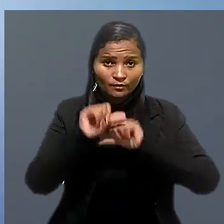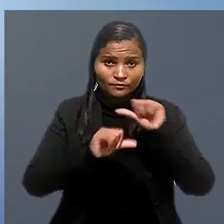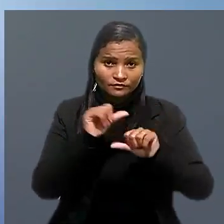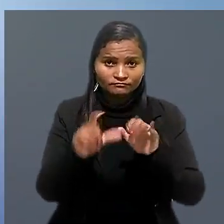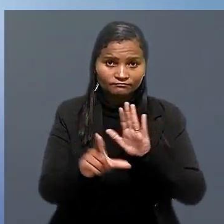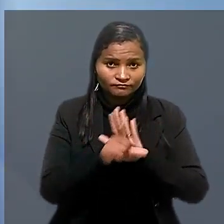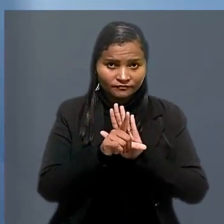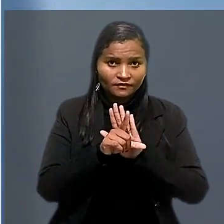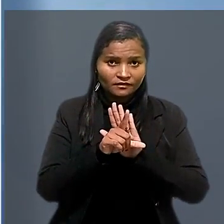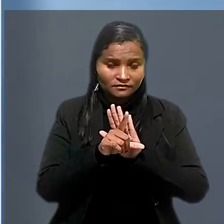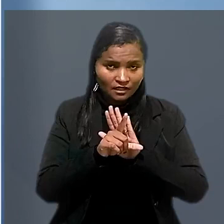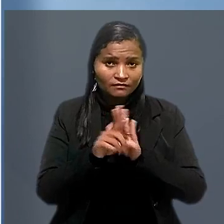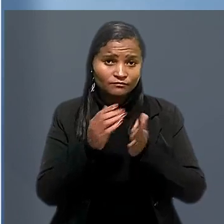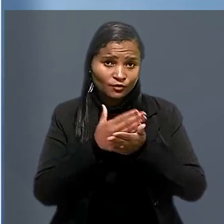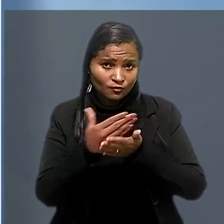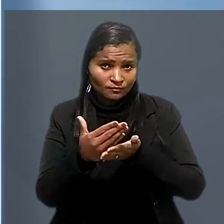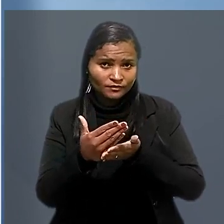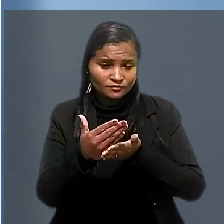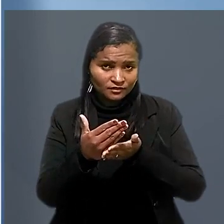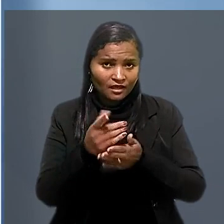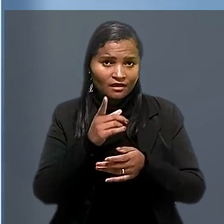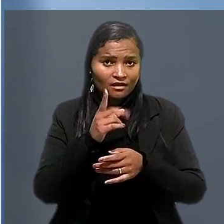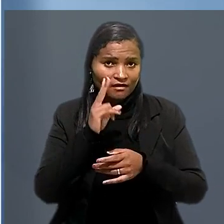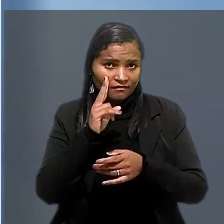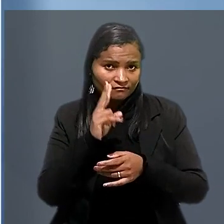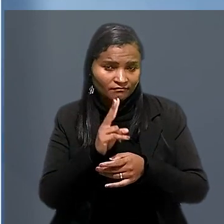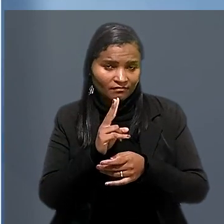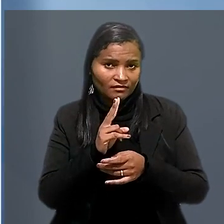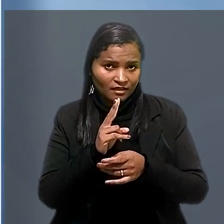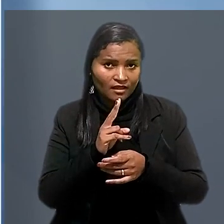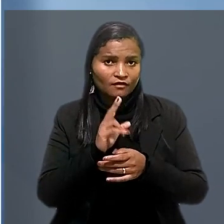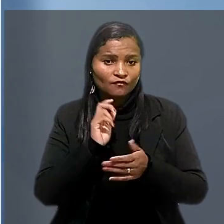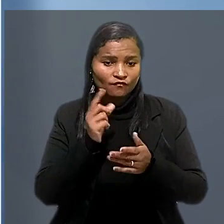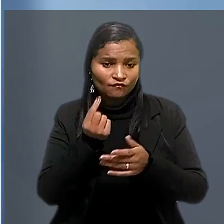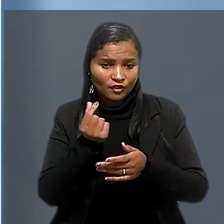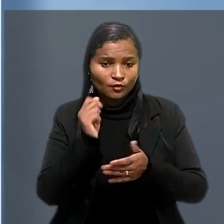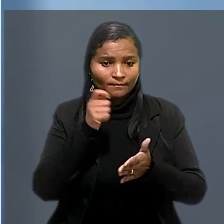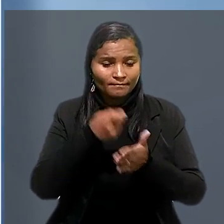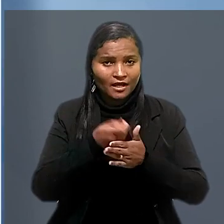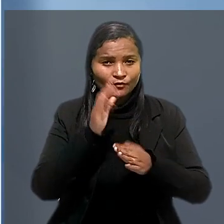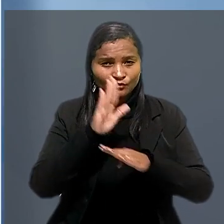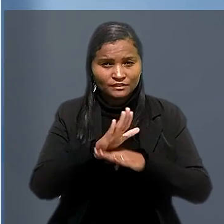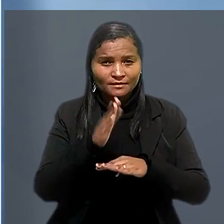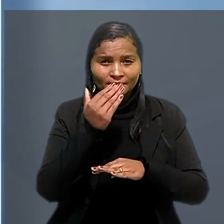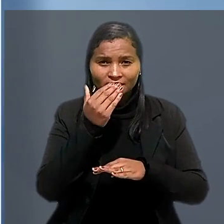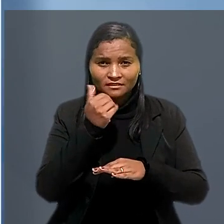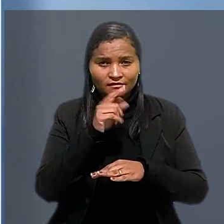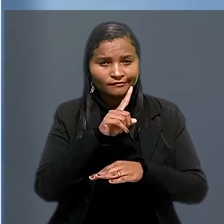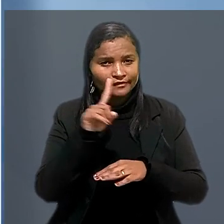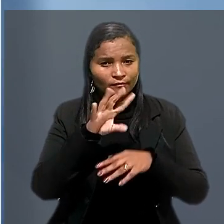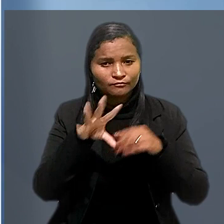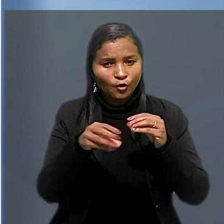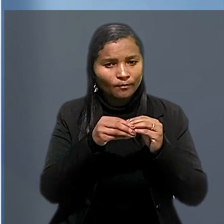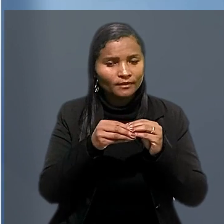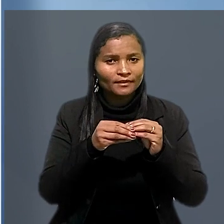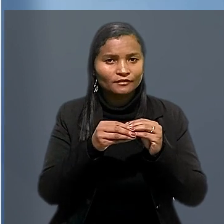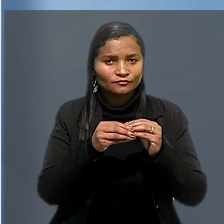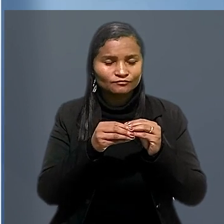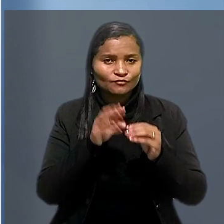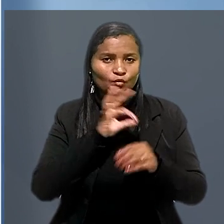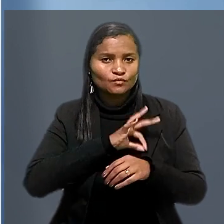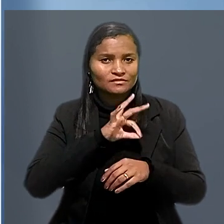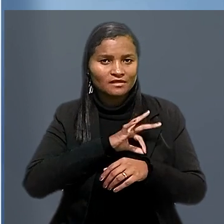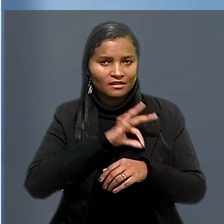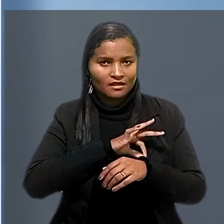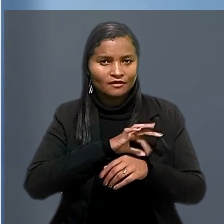mudança legislativa, o dispositivo passou a prever que os valores pagos a título de auxílio alimentação não integram a